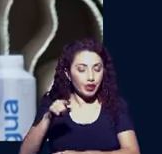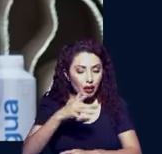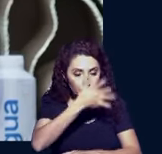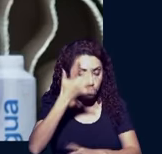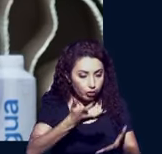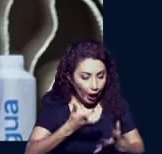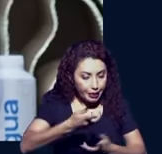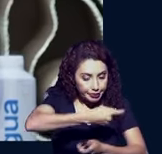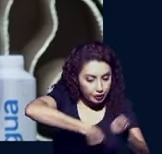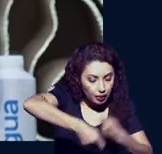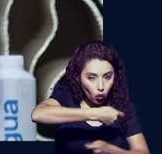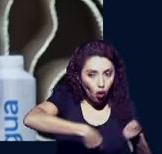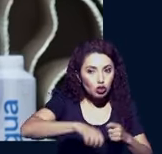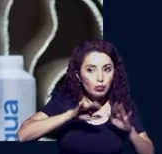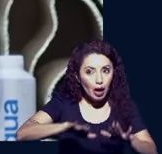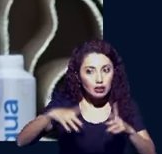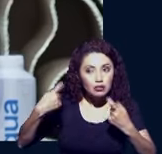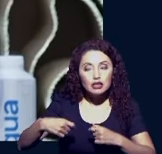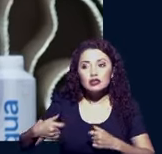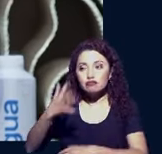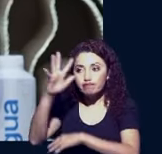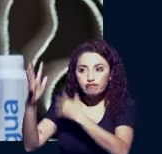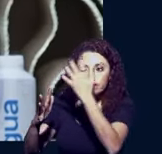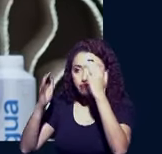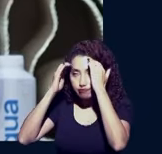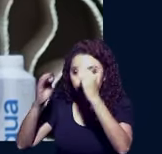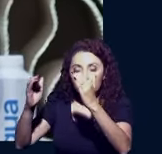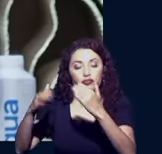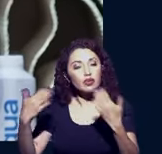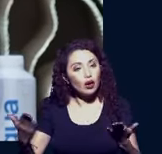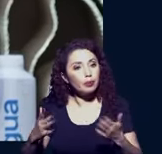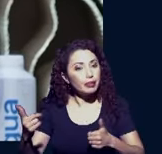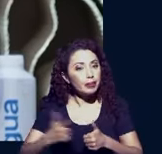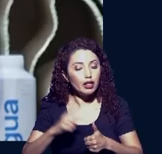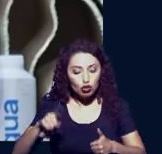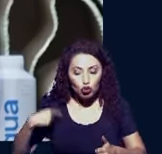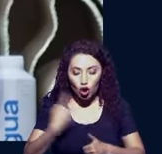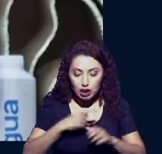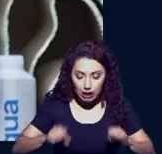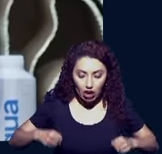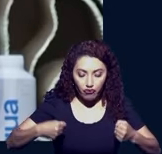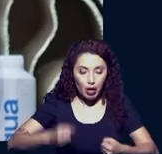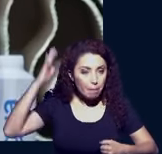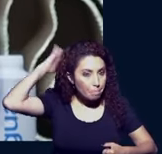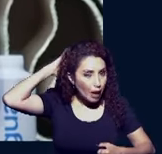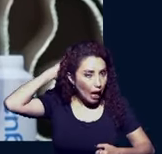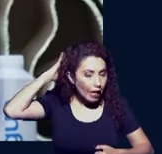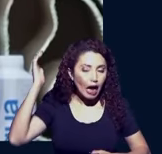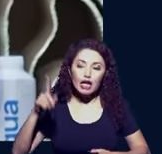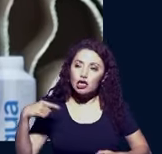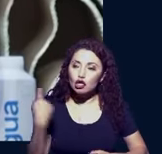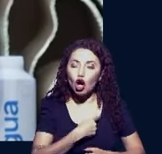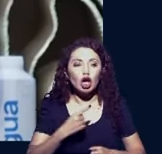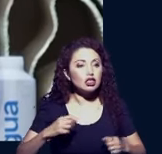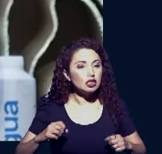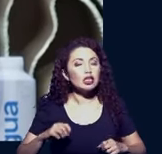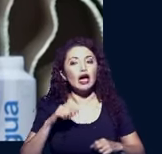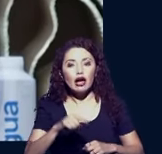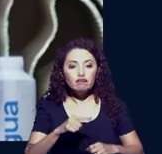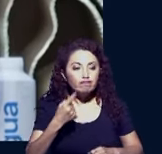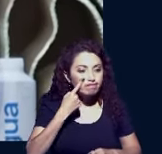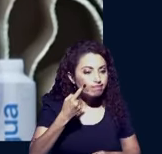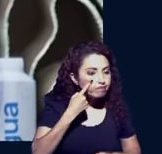por isso nós temos defendido no âmbito do Estado do Pará primeiro mão forte para combater criminalidade ambiental ilegalidade